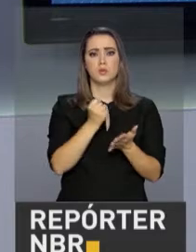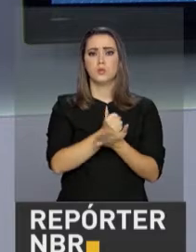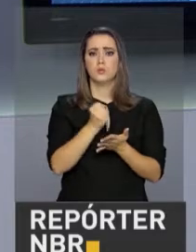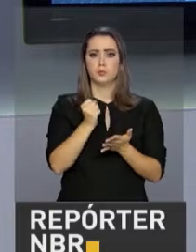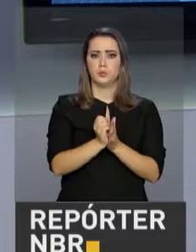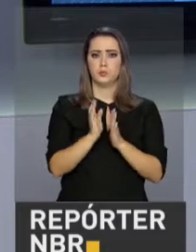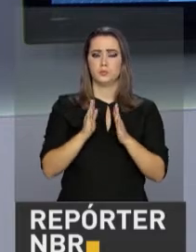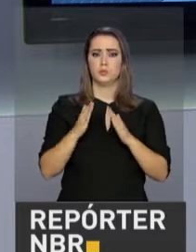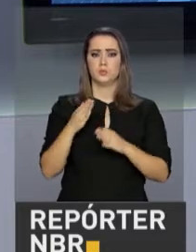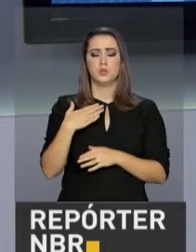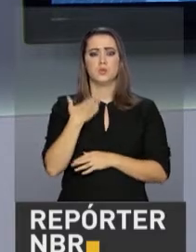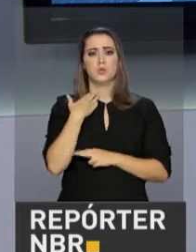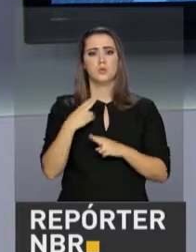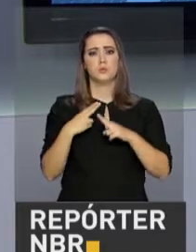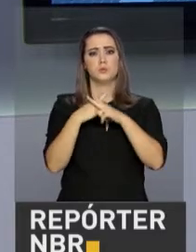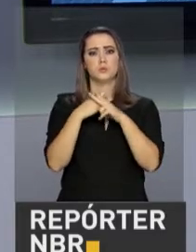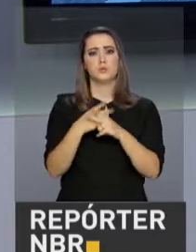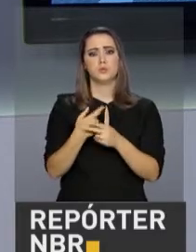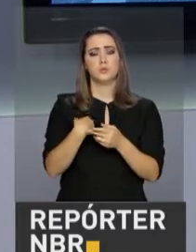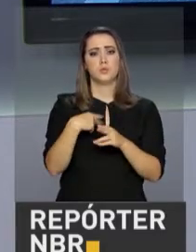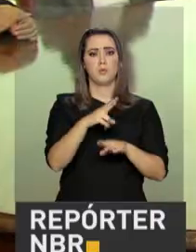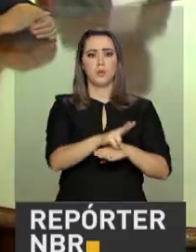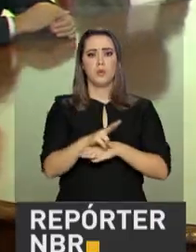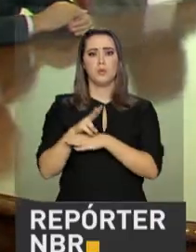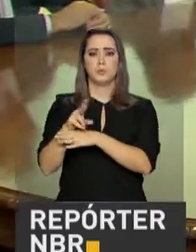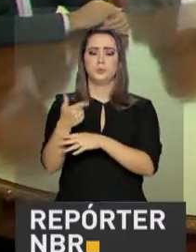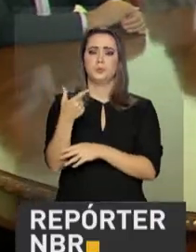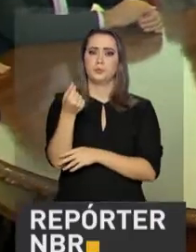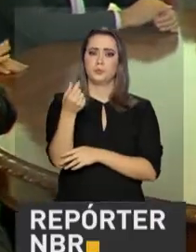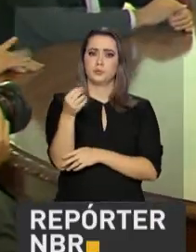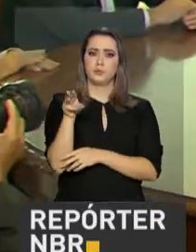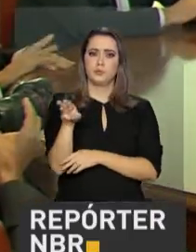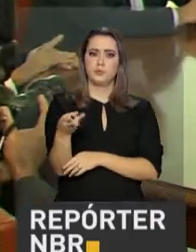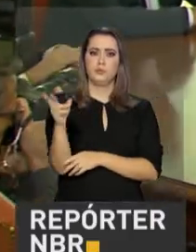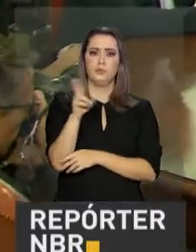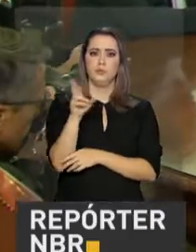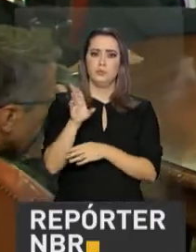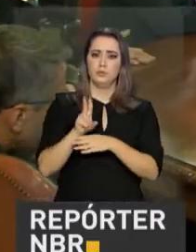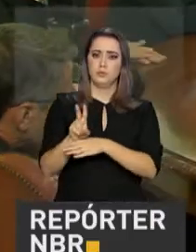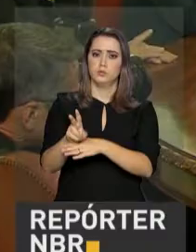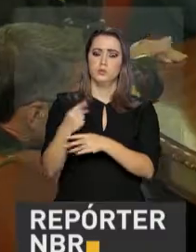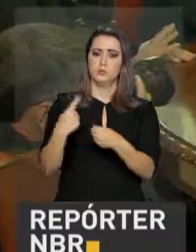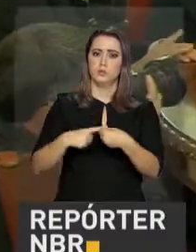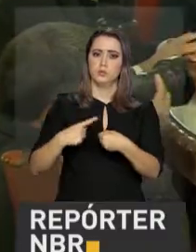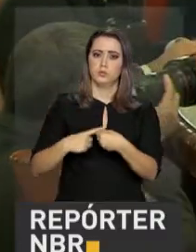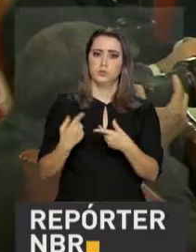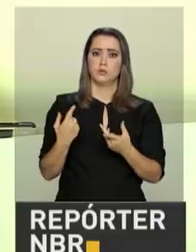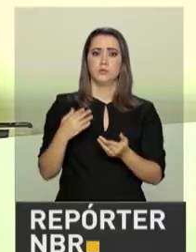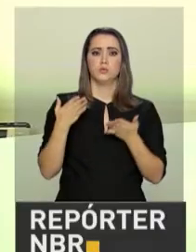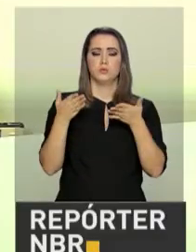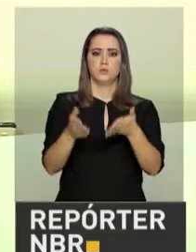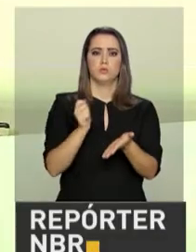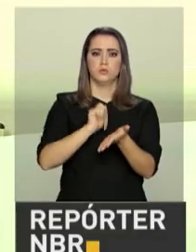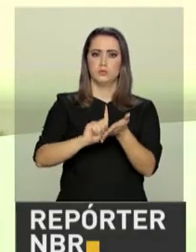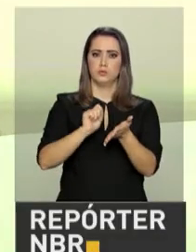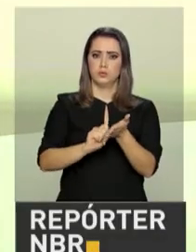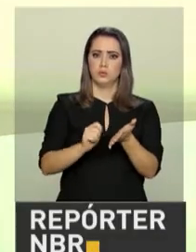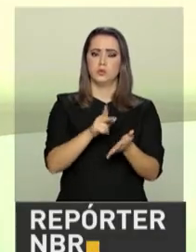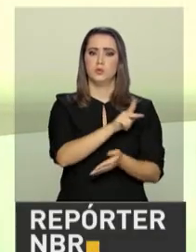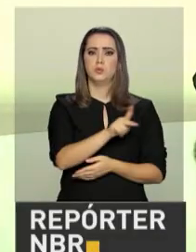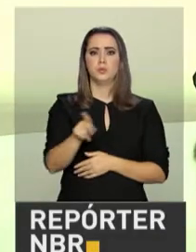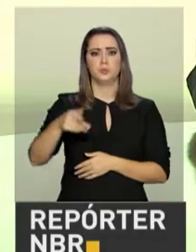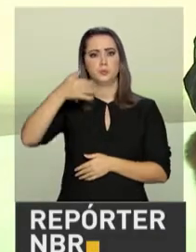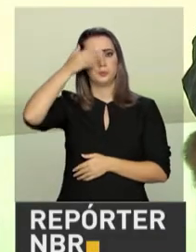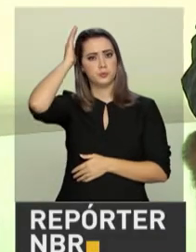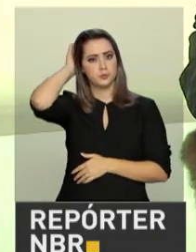Caixa Econômica Federal para empréstimo de 200 milhões de reais para investimentos no município. Participaram da assinatura o presidente